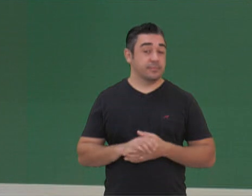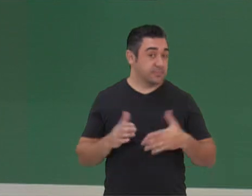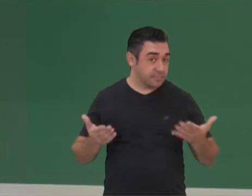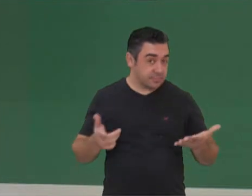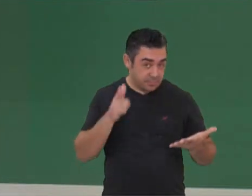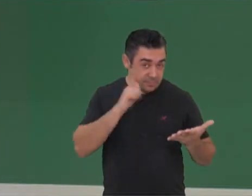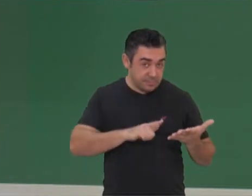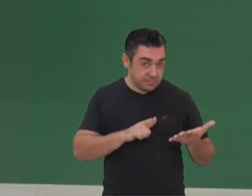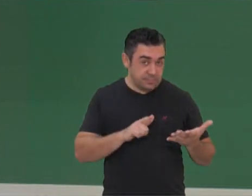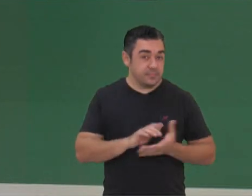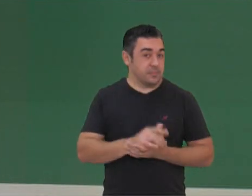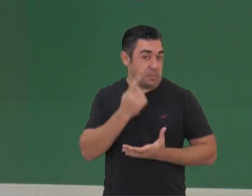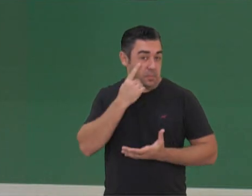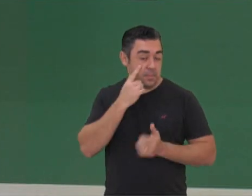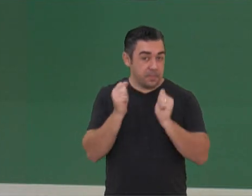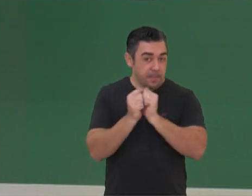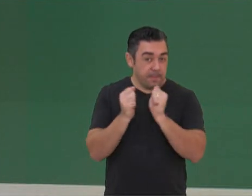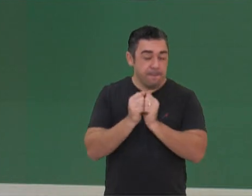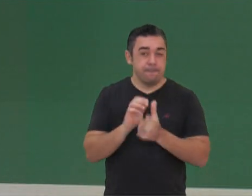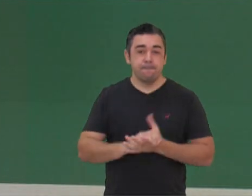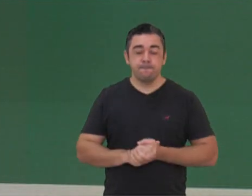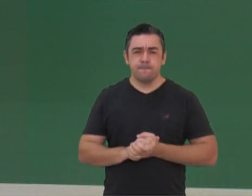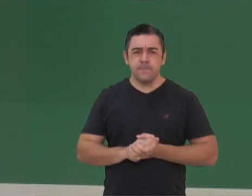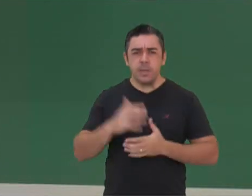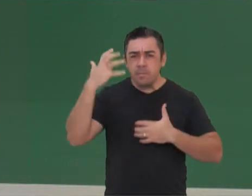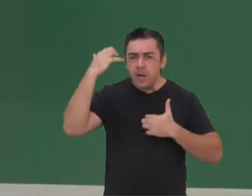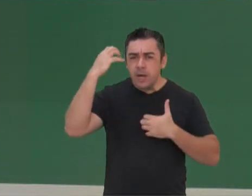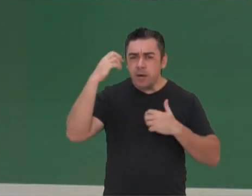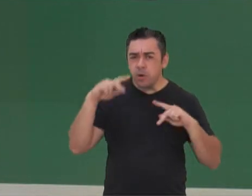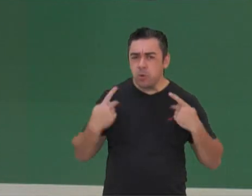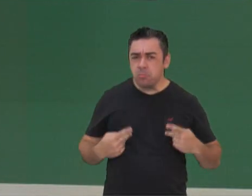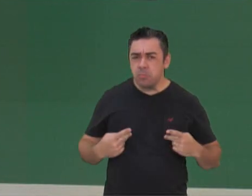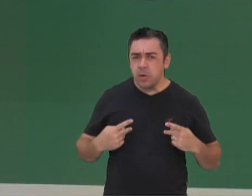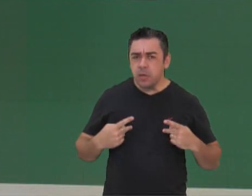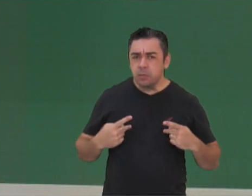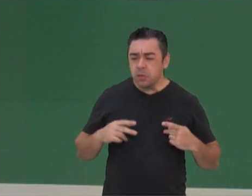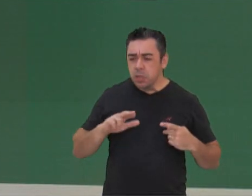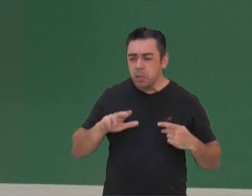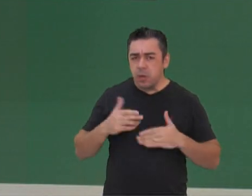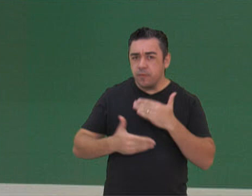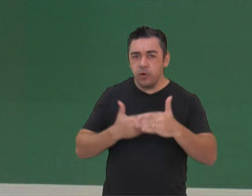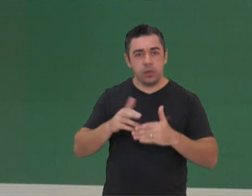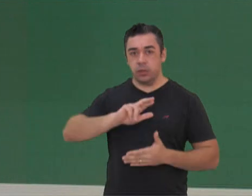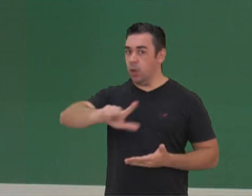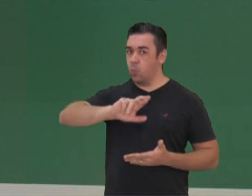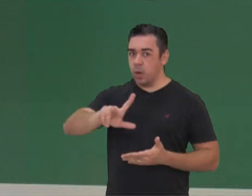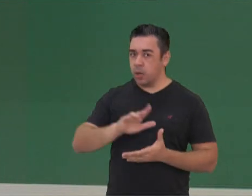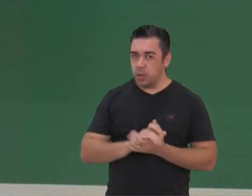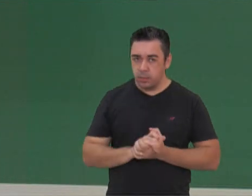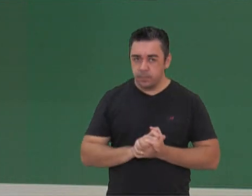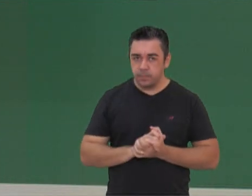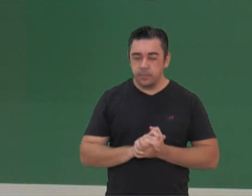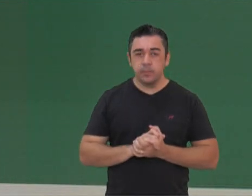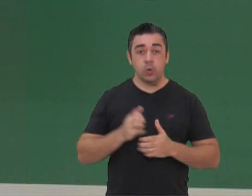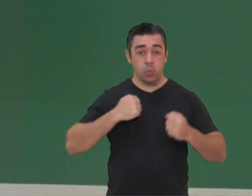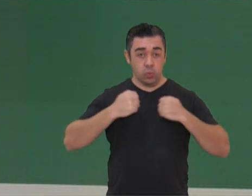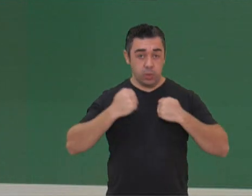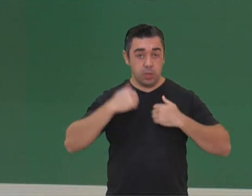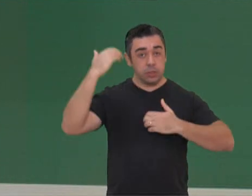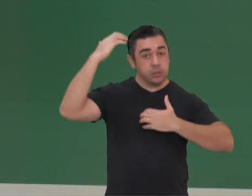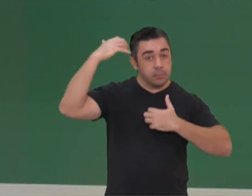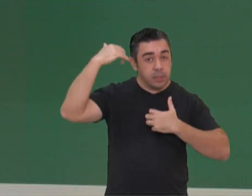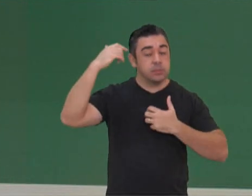E aí, gente, conseguiram? Vamos ver junto aqui. Chimpanzés são humanos menos evoluídos? Não, chimpanzé não é humano. Gorilas, chimpanzés e